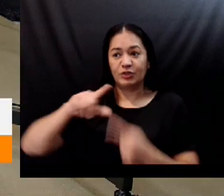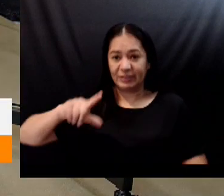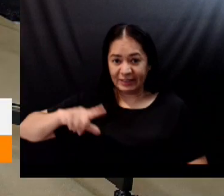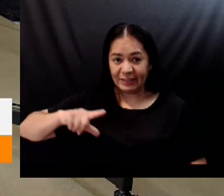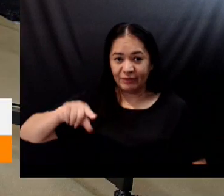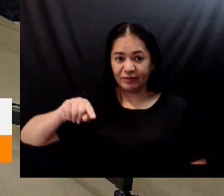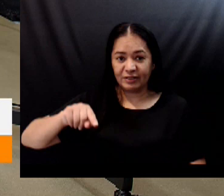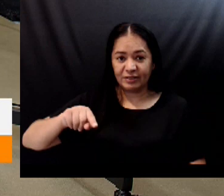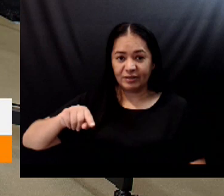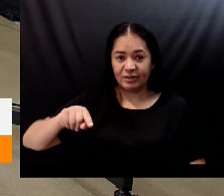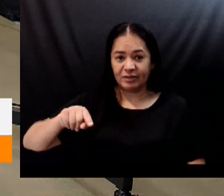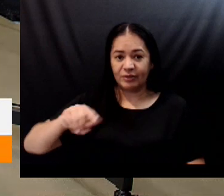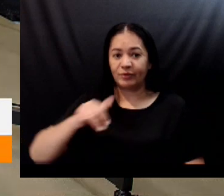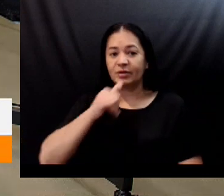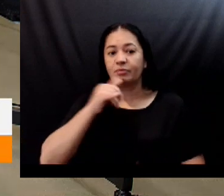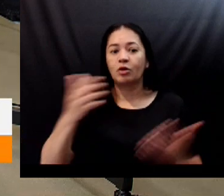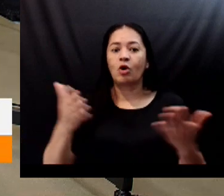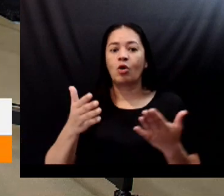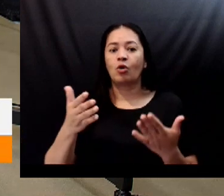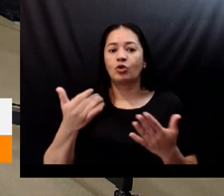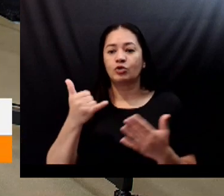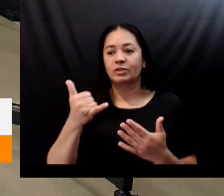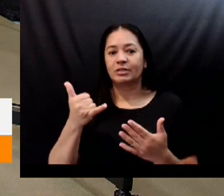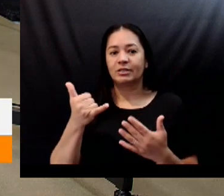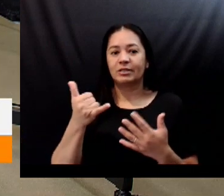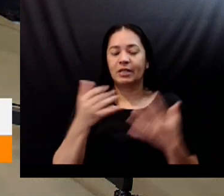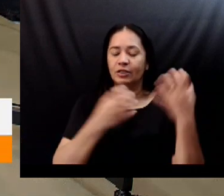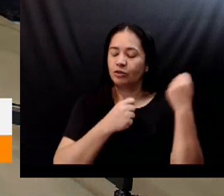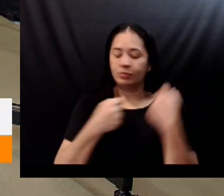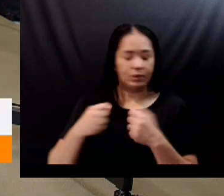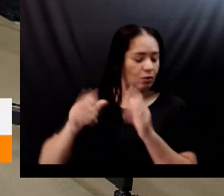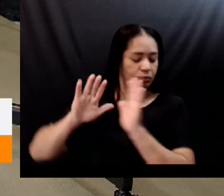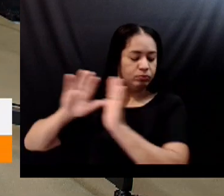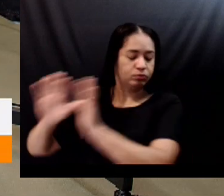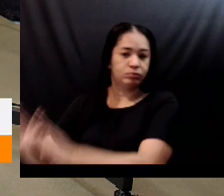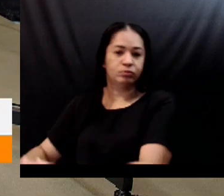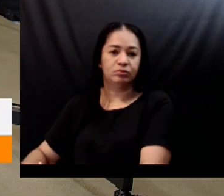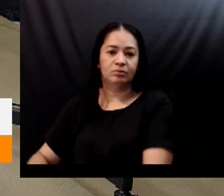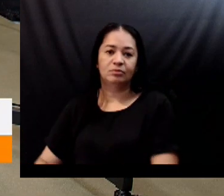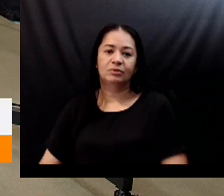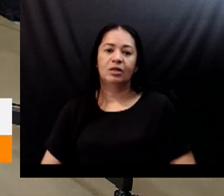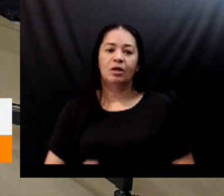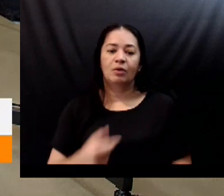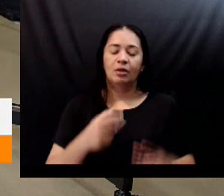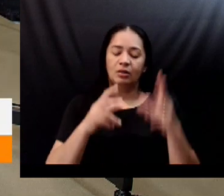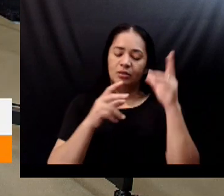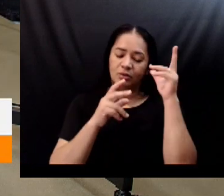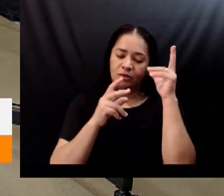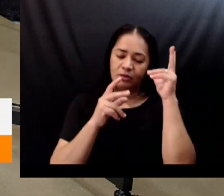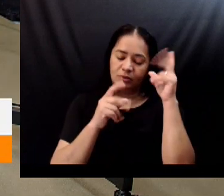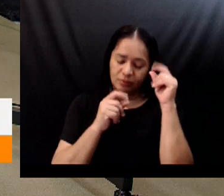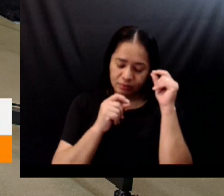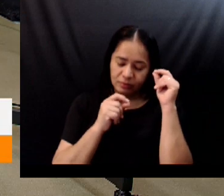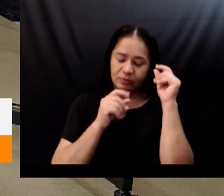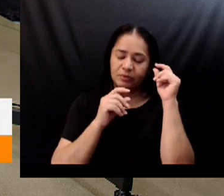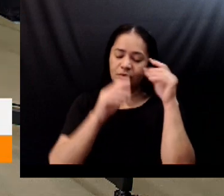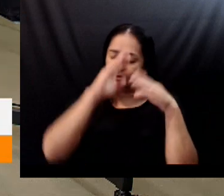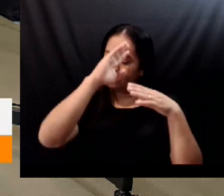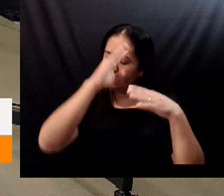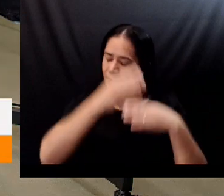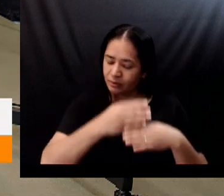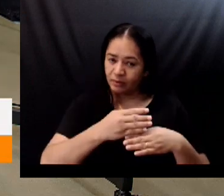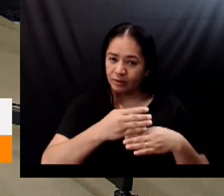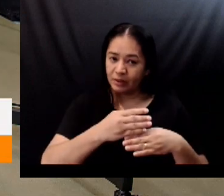exemplo, hoje eu não vou dormir com o celular porque eu preciso descansar. Aí você tá lá, quase fechando os olhinhos, tá quase dormindo, de repente, lembrei, deixa eu ver